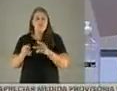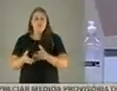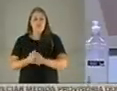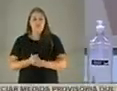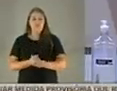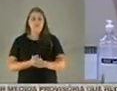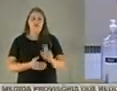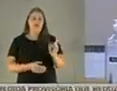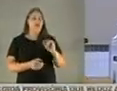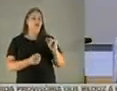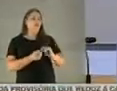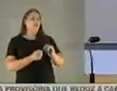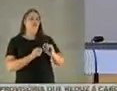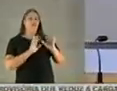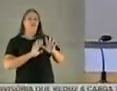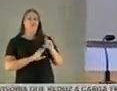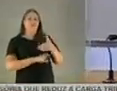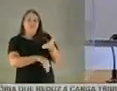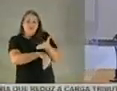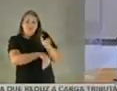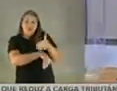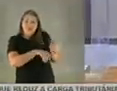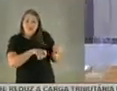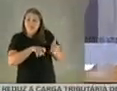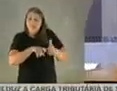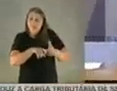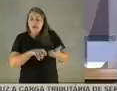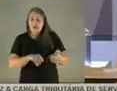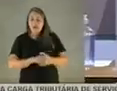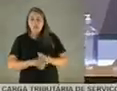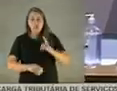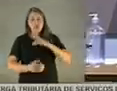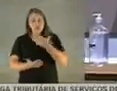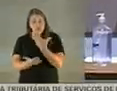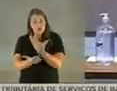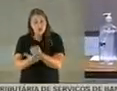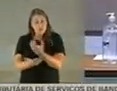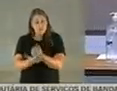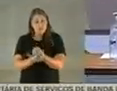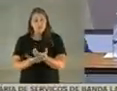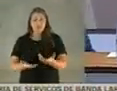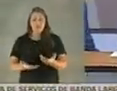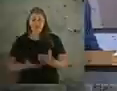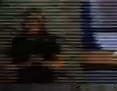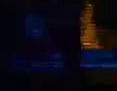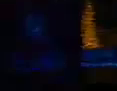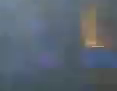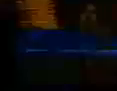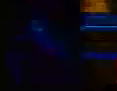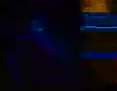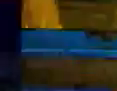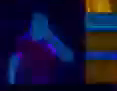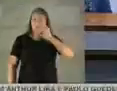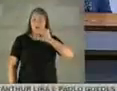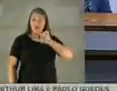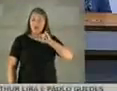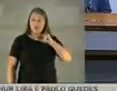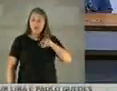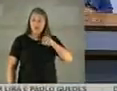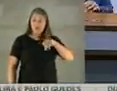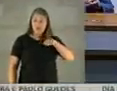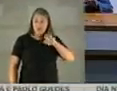faça isso. A senhora treinava os médicos, doutora. A senhora tinha o aplicativo. Não faça isso comigo. Com a palavra, 15